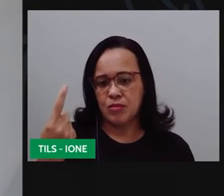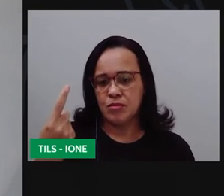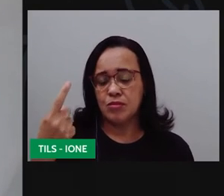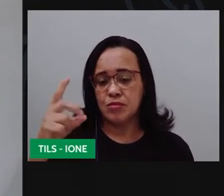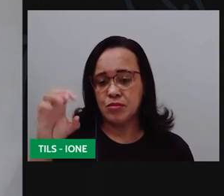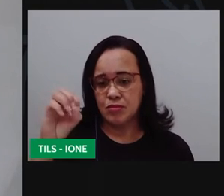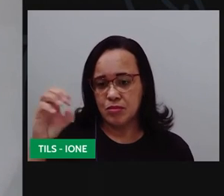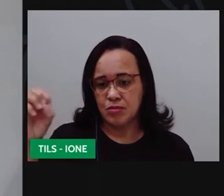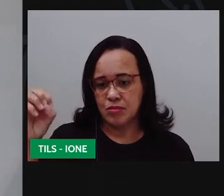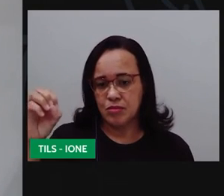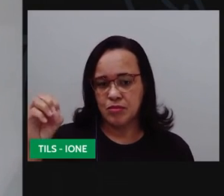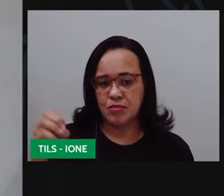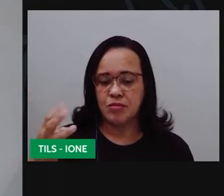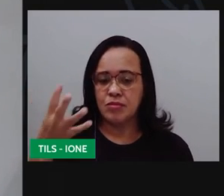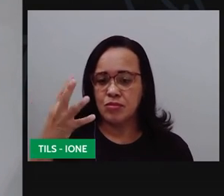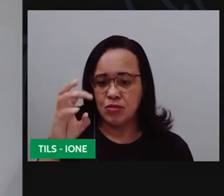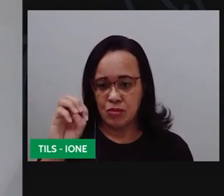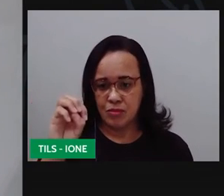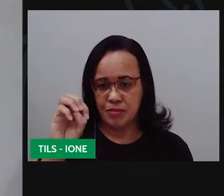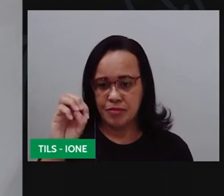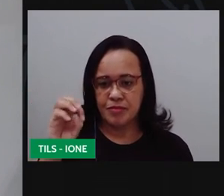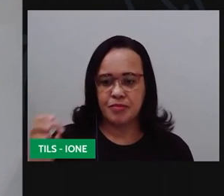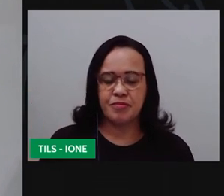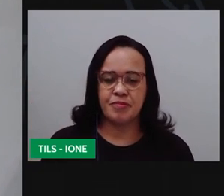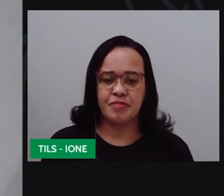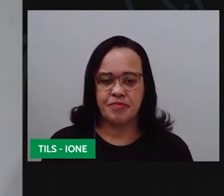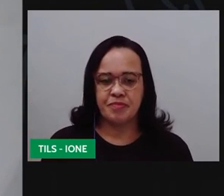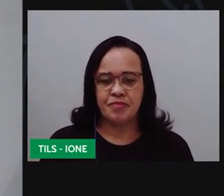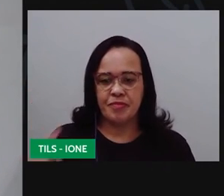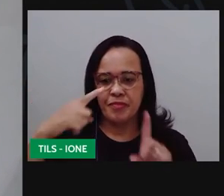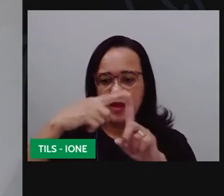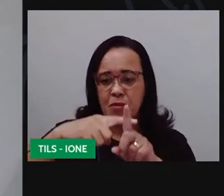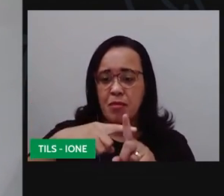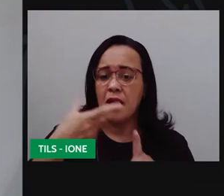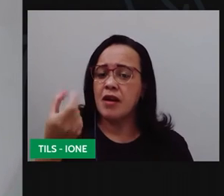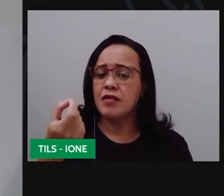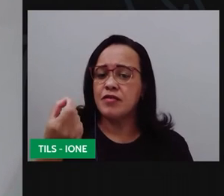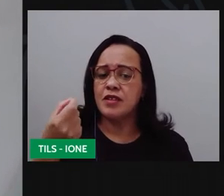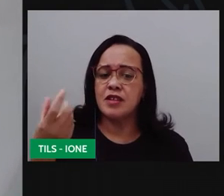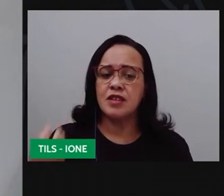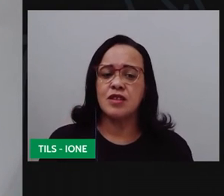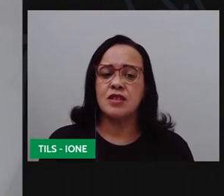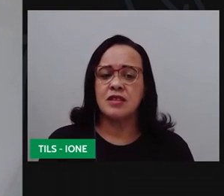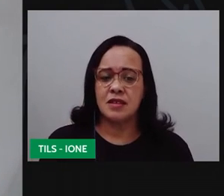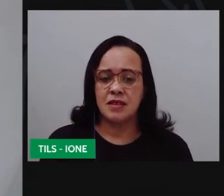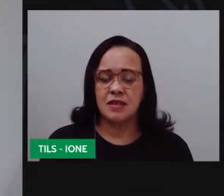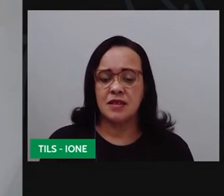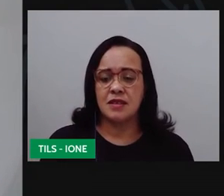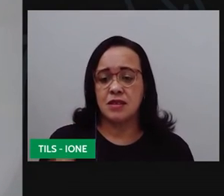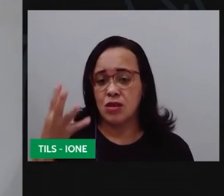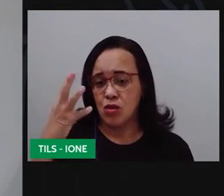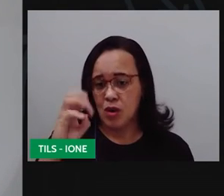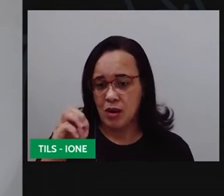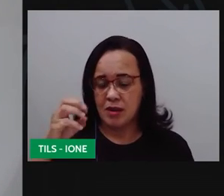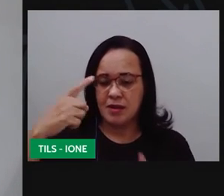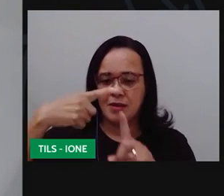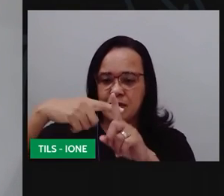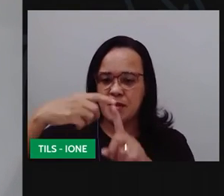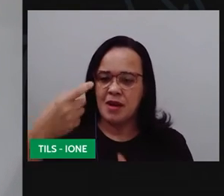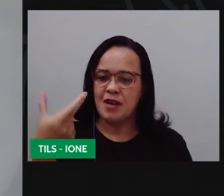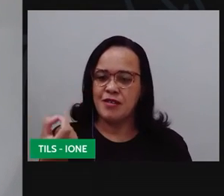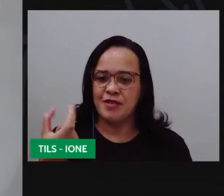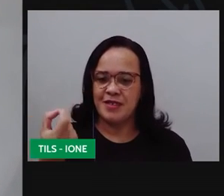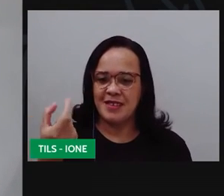olha só 40 né mais 20 olha 40 mais